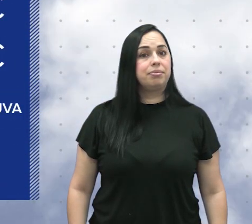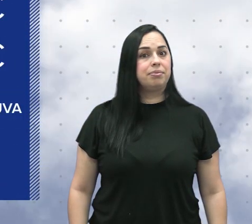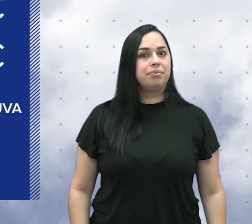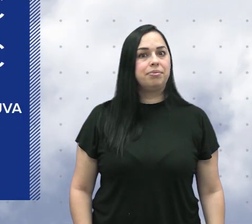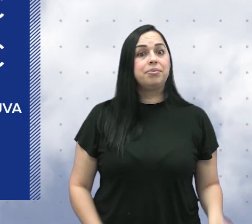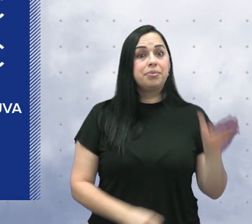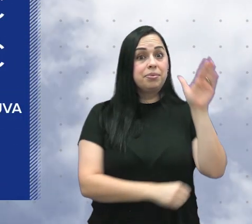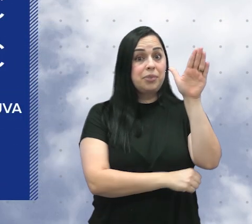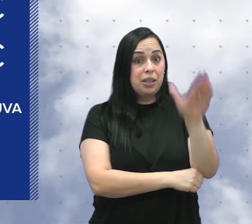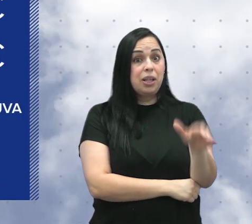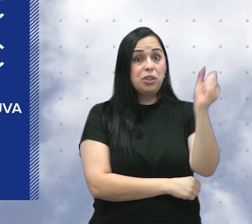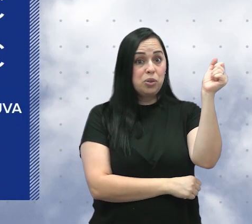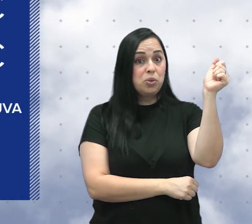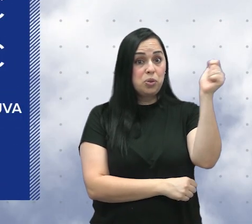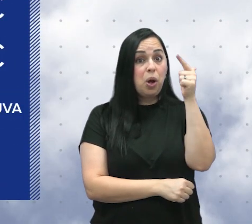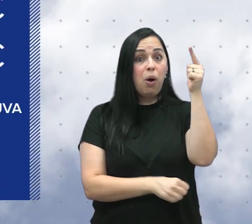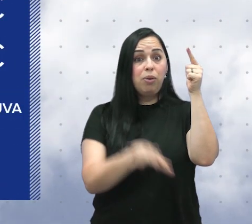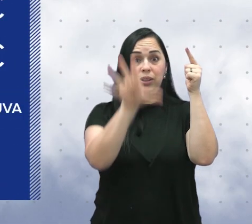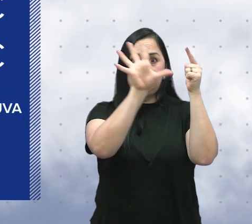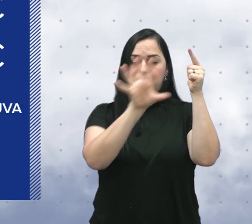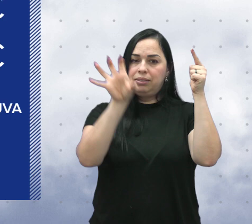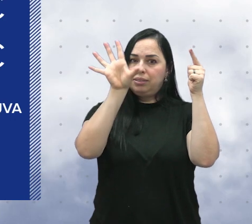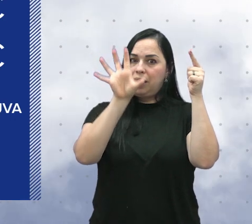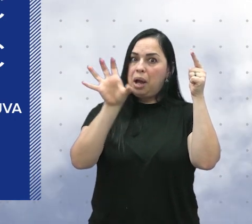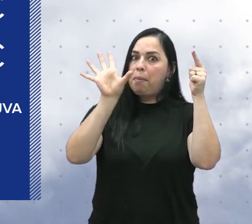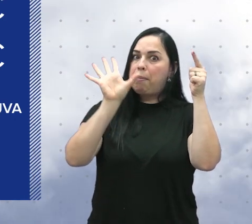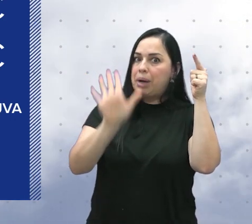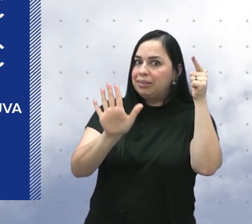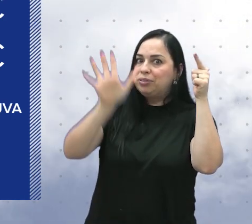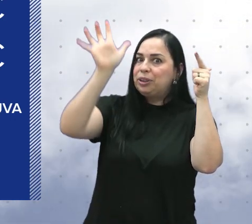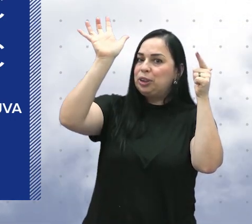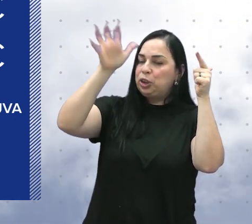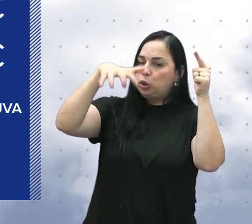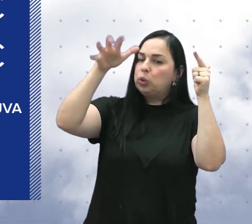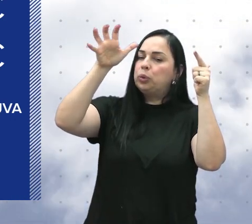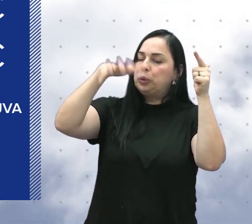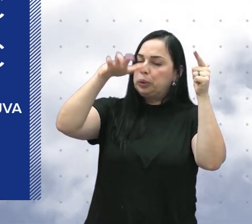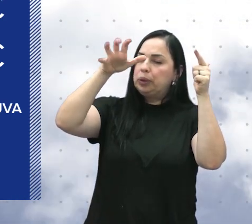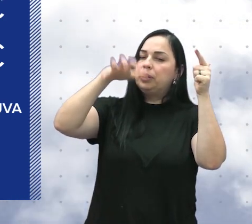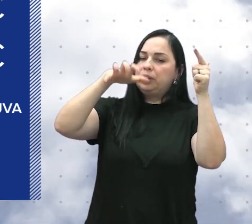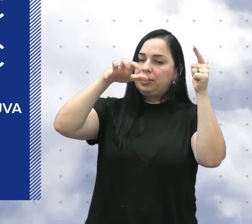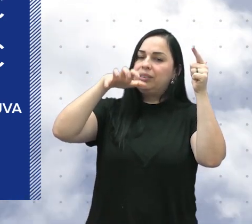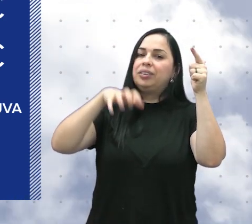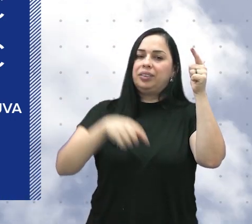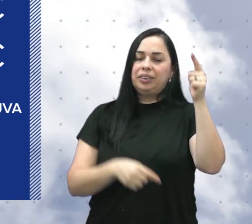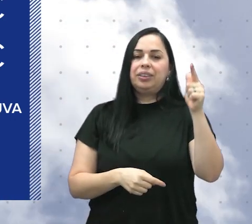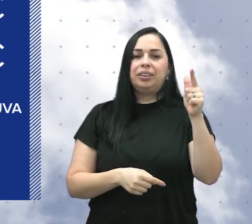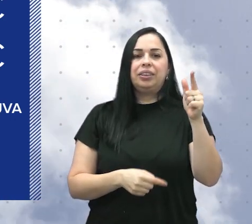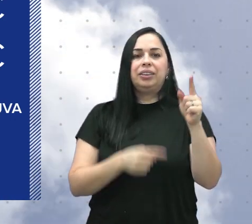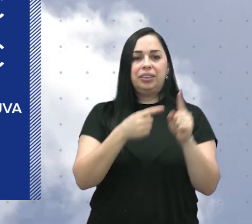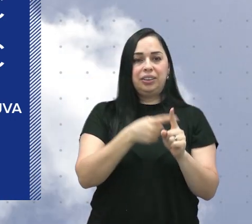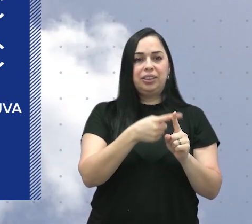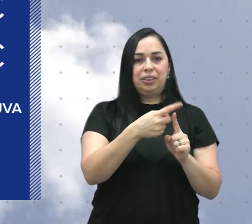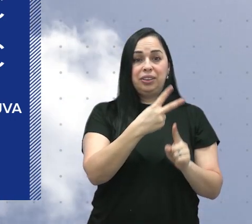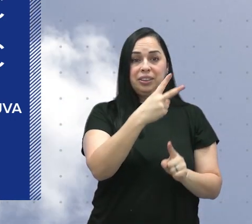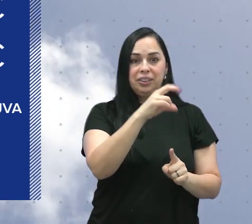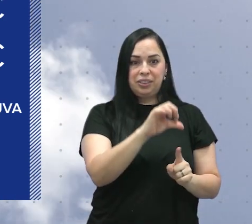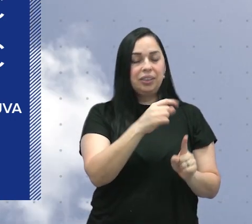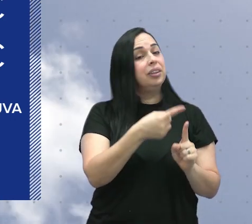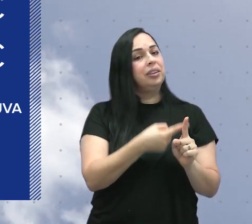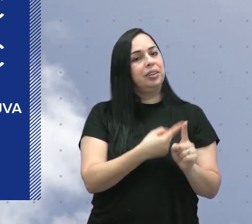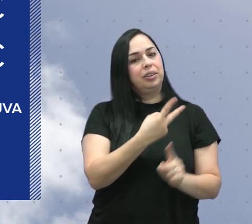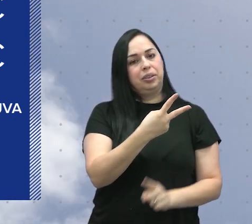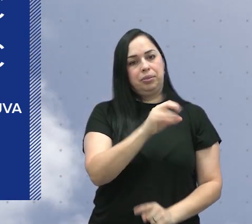A tarde se mantém com sol entre nuvens, mas há possibilidade de chuva a qualquer momento. A máxima é de